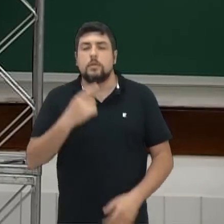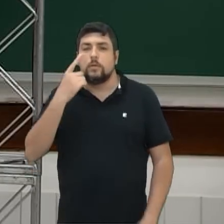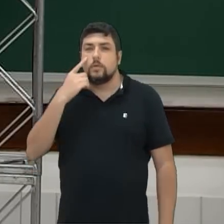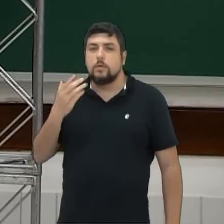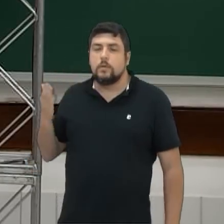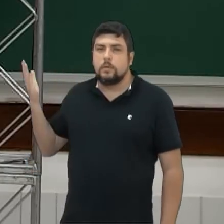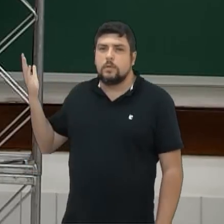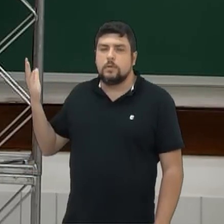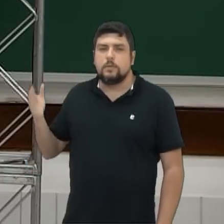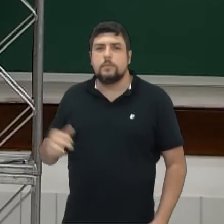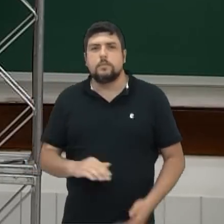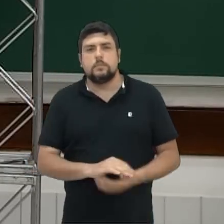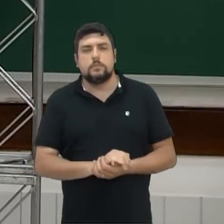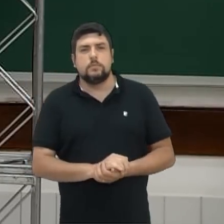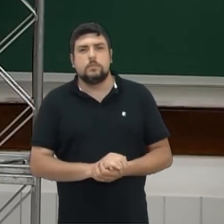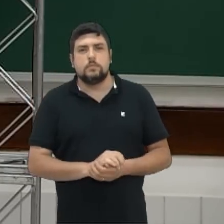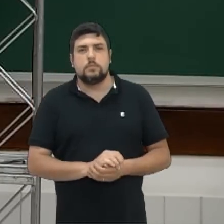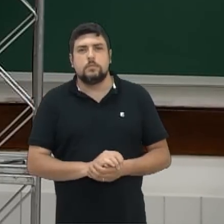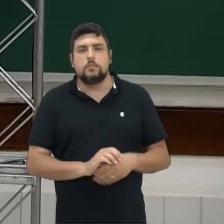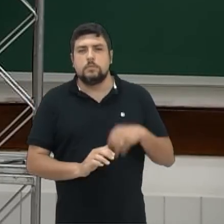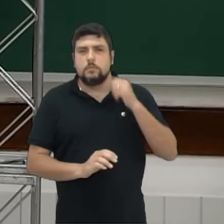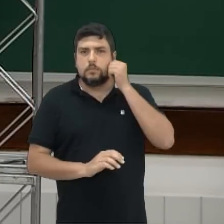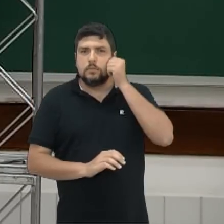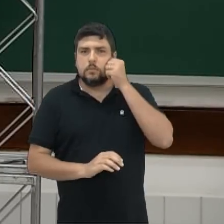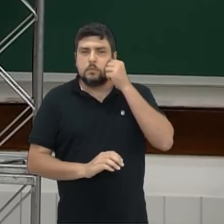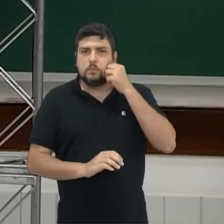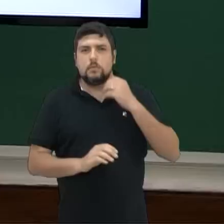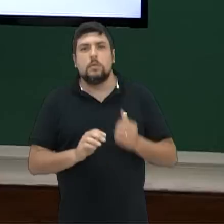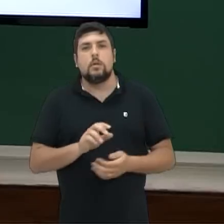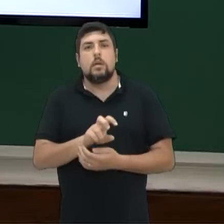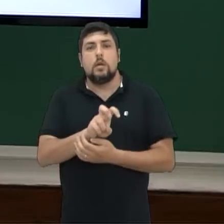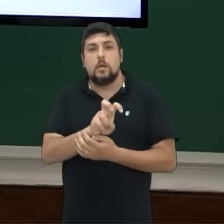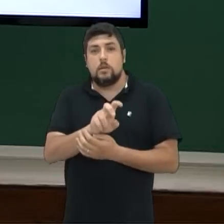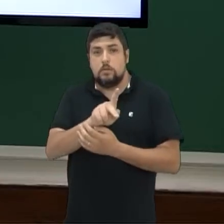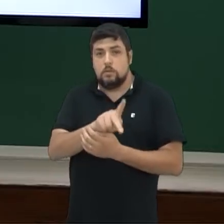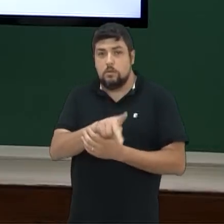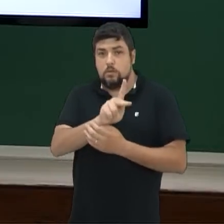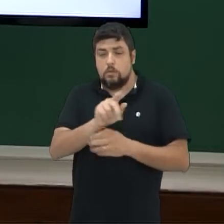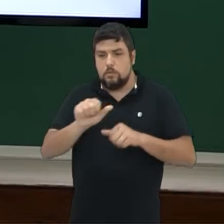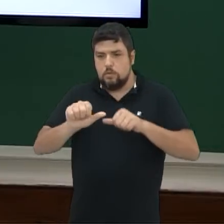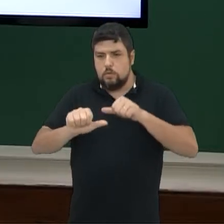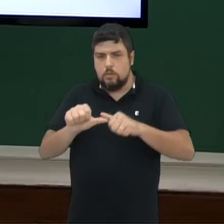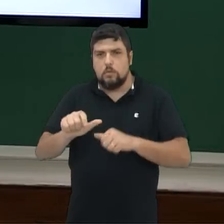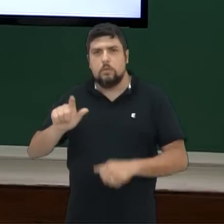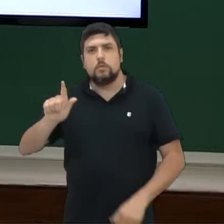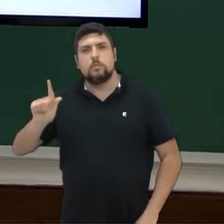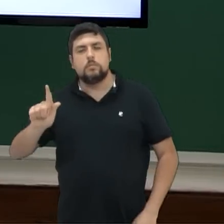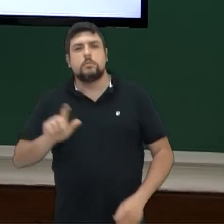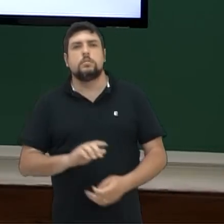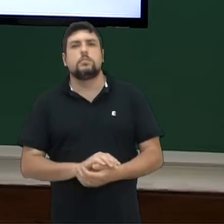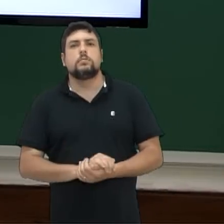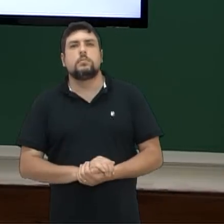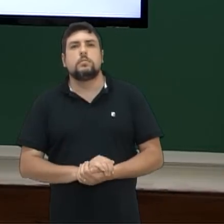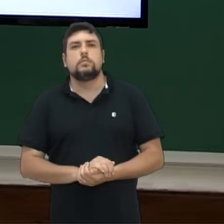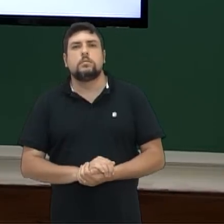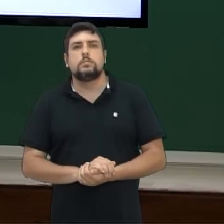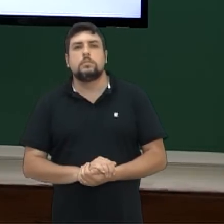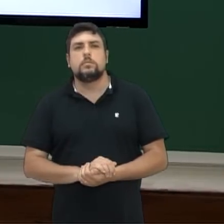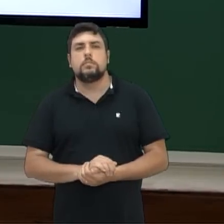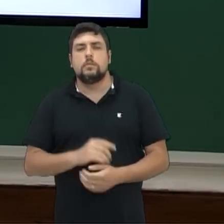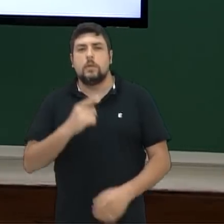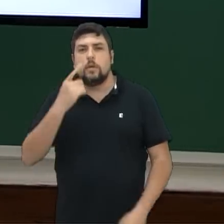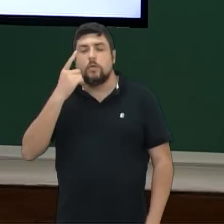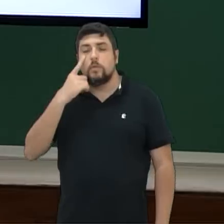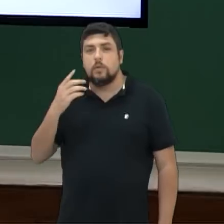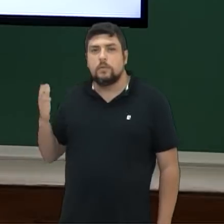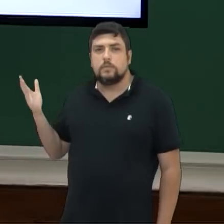então? Transforme 5 quilogramas em gramas. Como vimos, precisamos analisar a tabela da transformação.